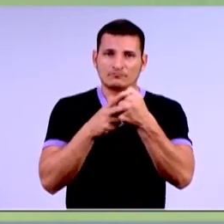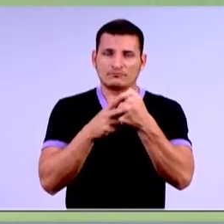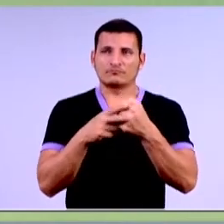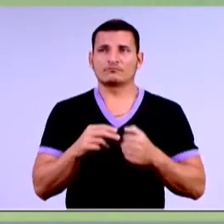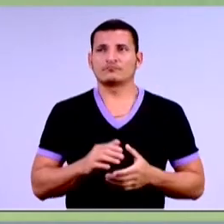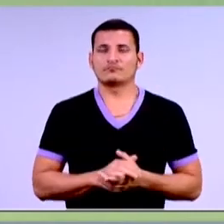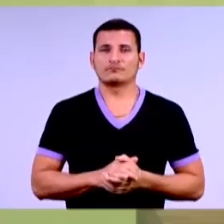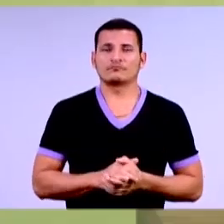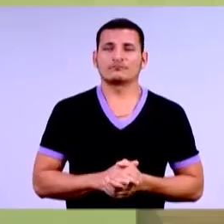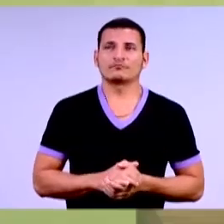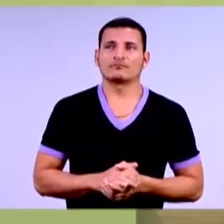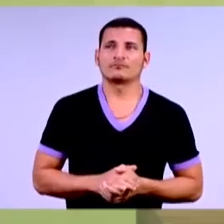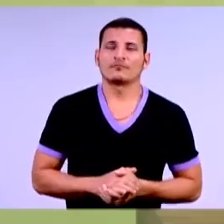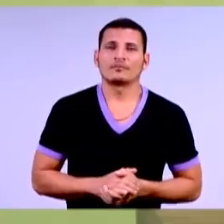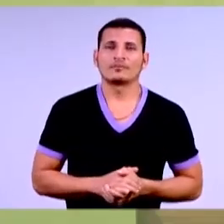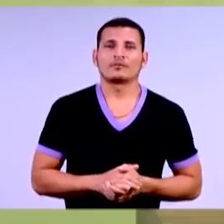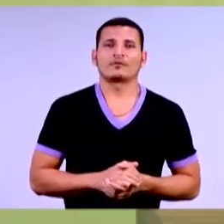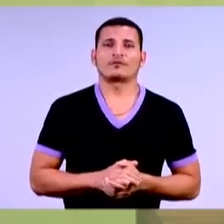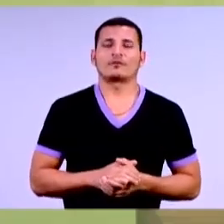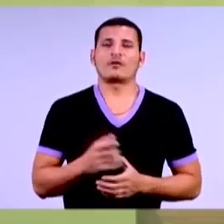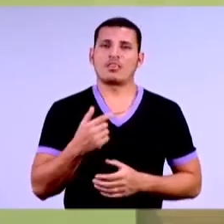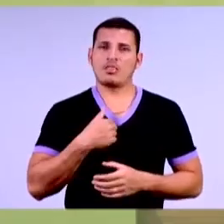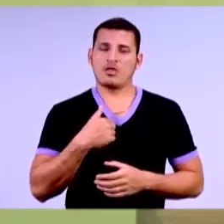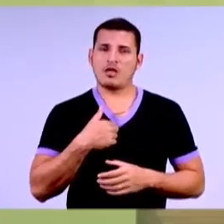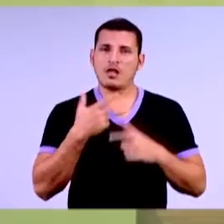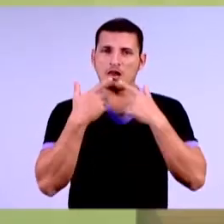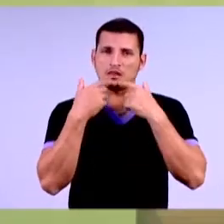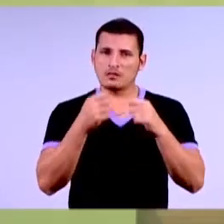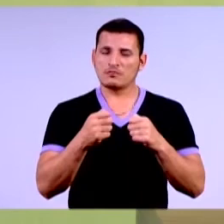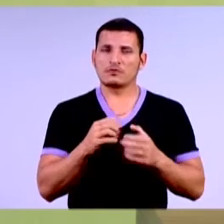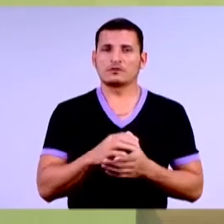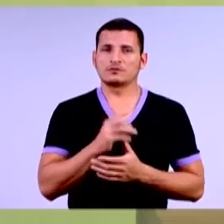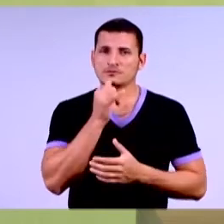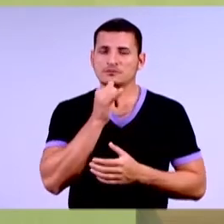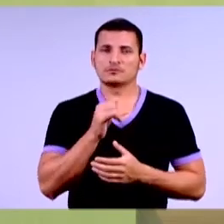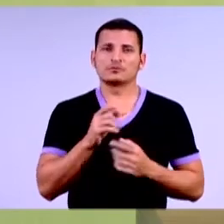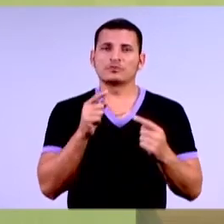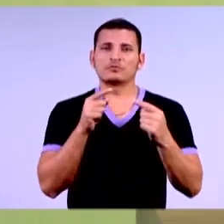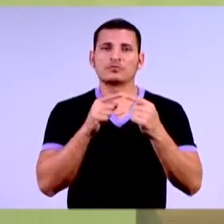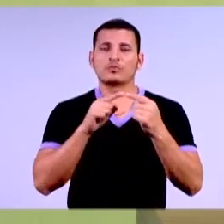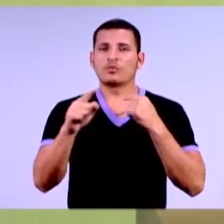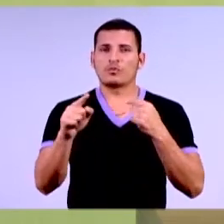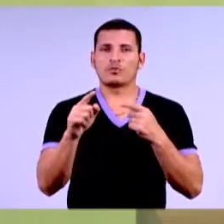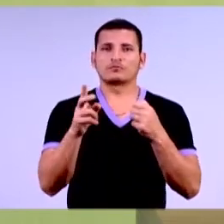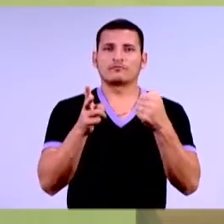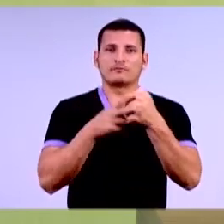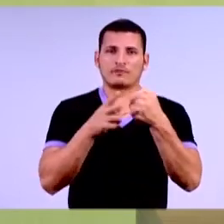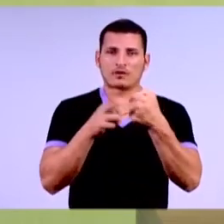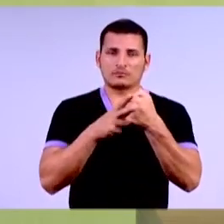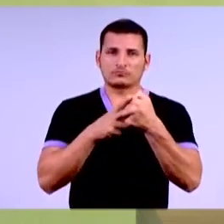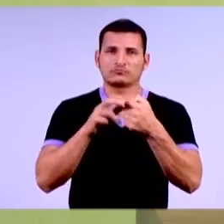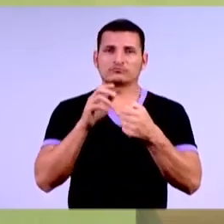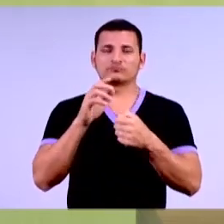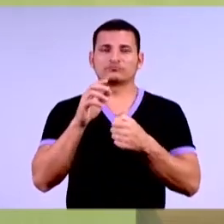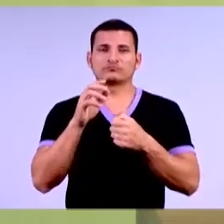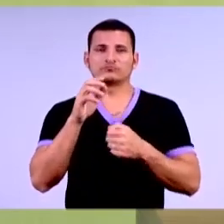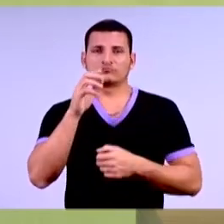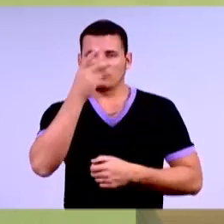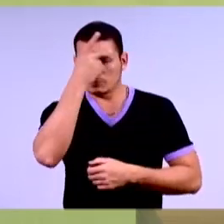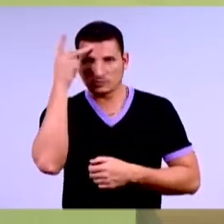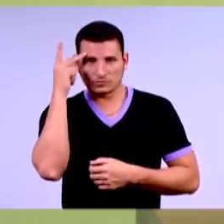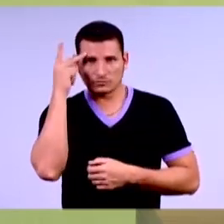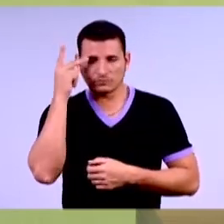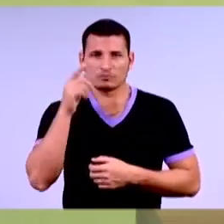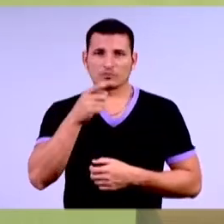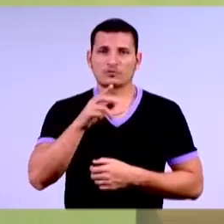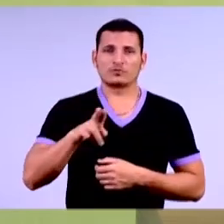língua uma vez que a gente não concorda é o verbo de acordo com o sujeito né basta que você